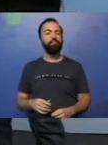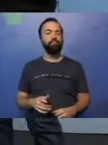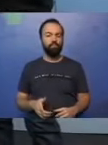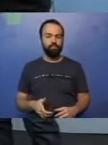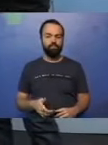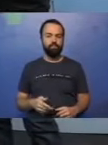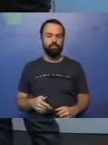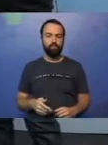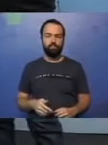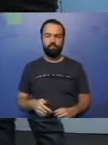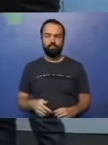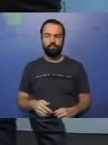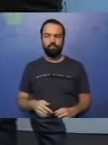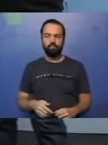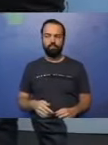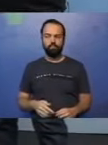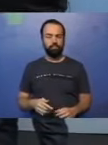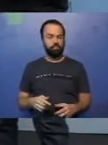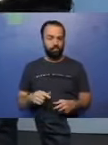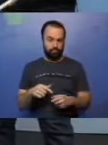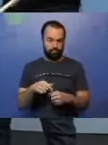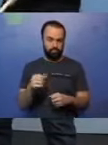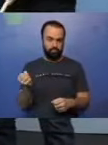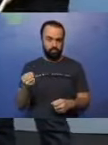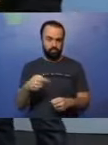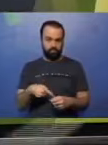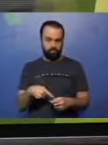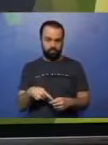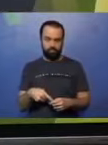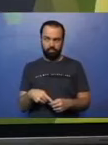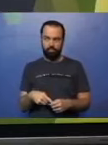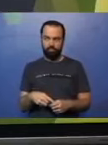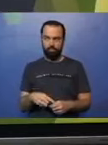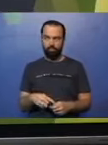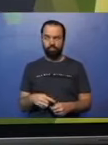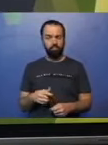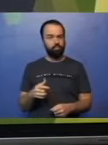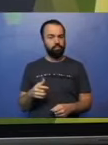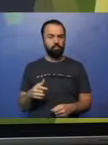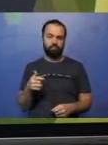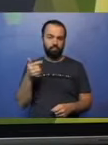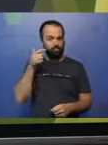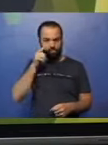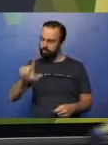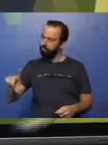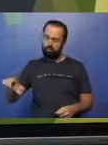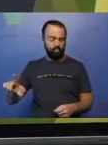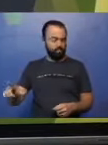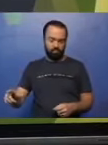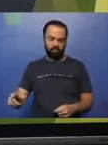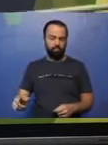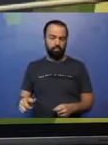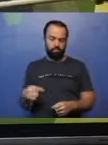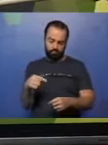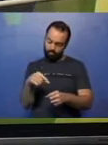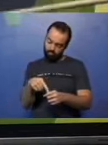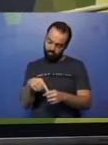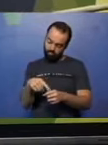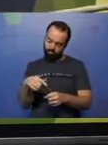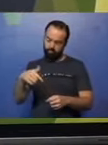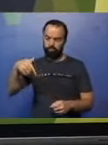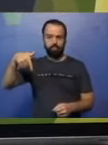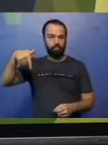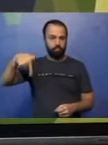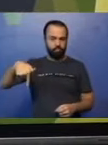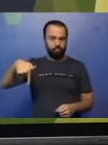Portanto, num dado de 6 faces, é impossível